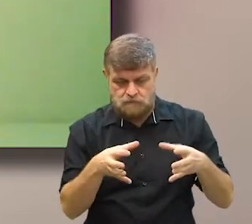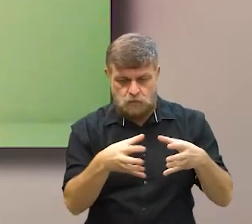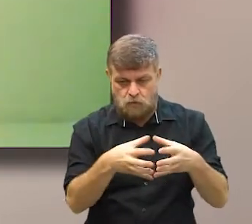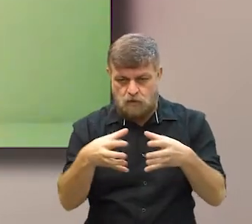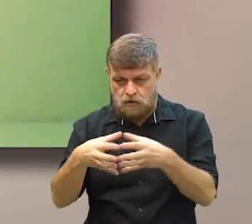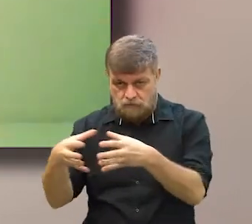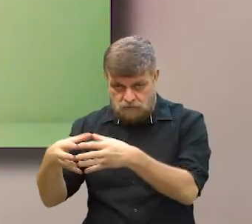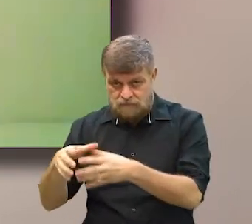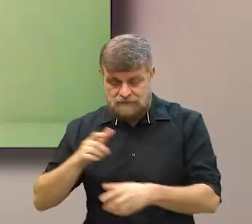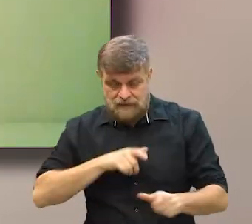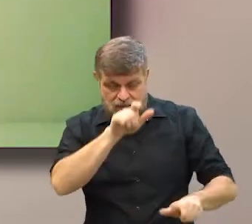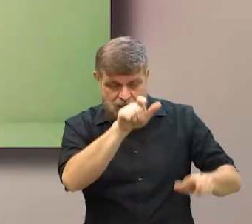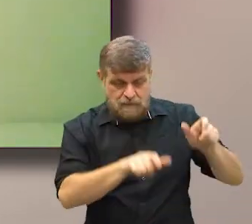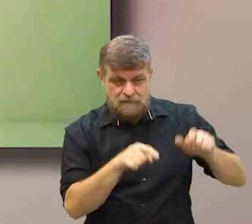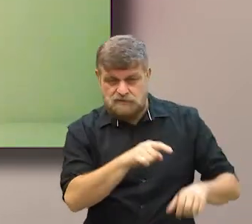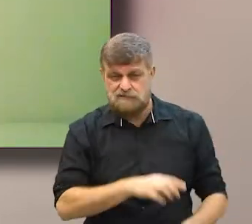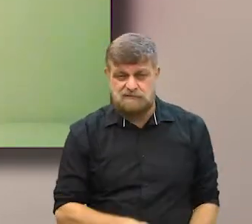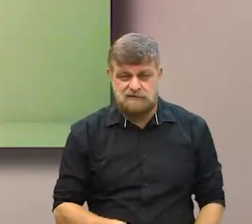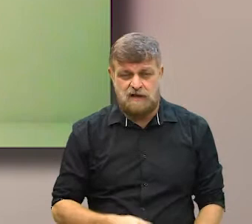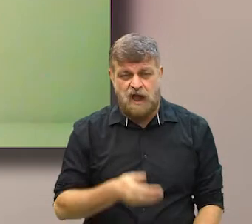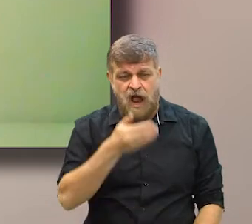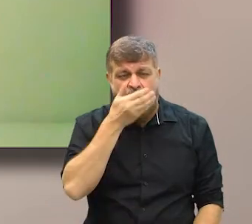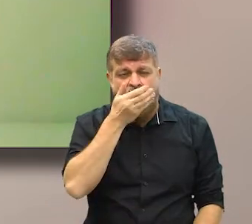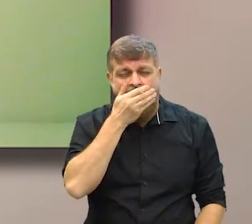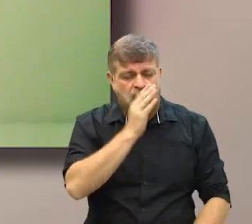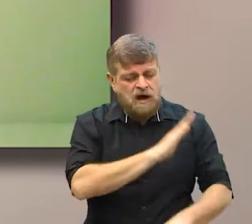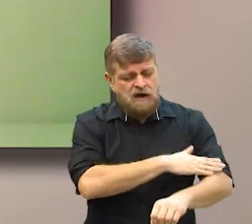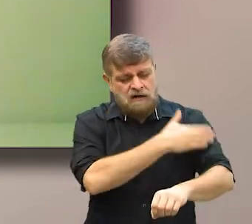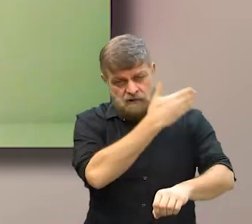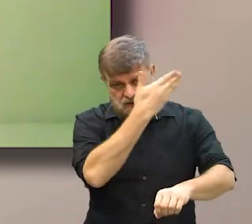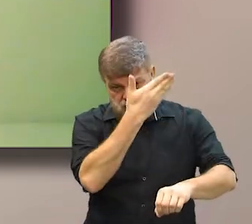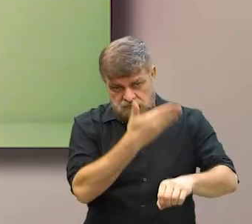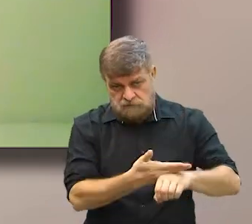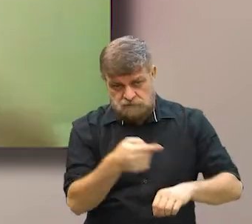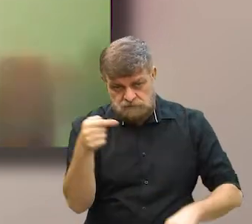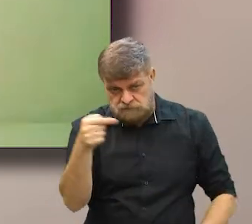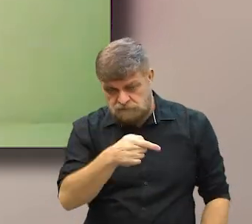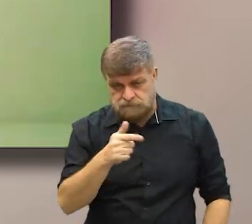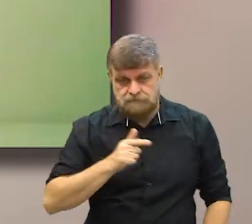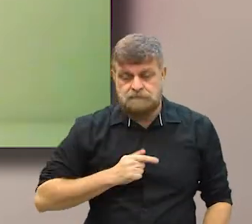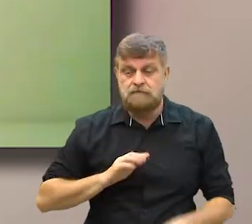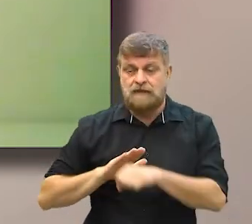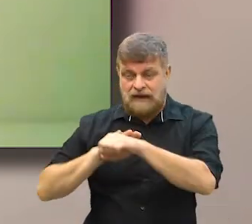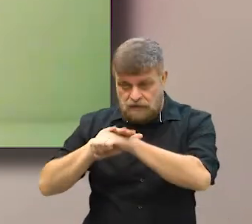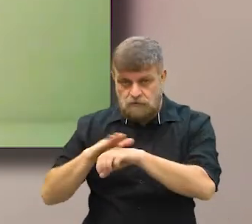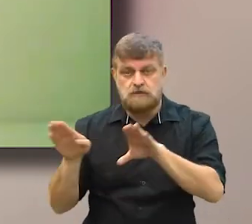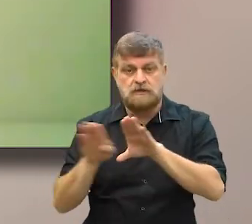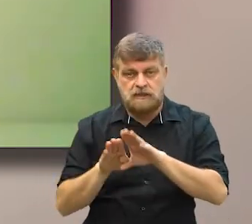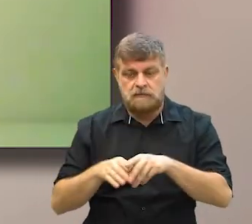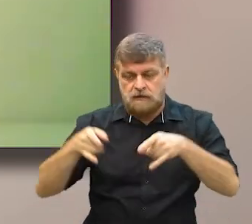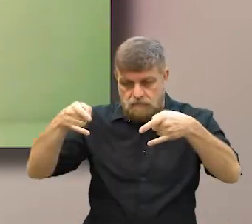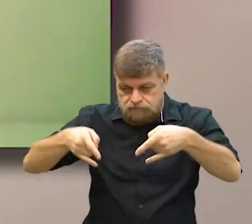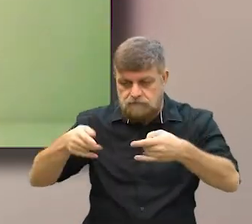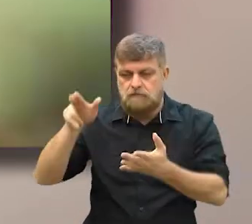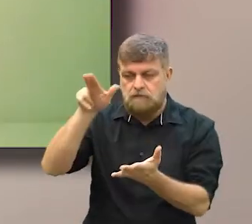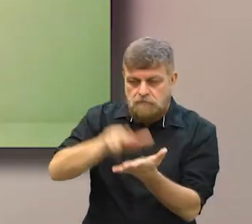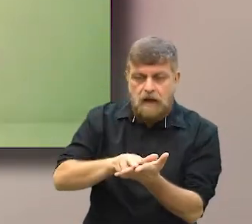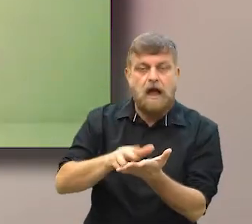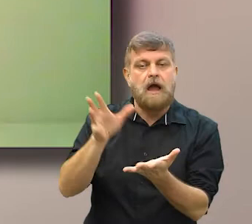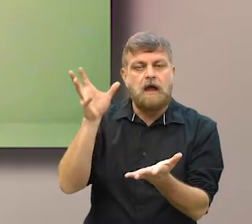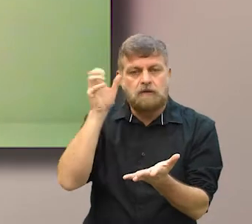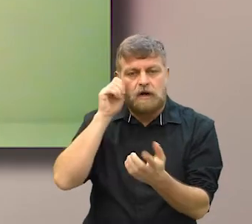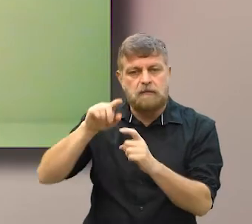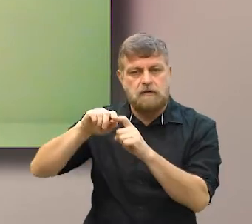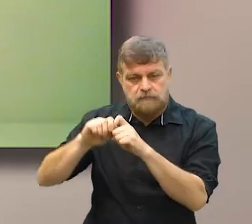3 categorias. Existem, de fato, pessoas que dormem demais durante o dia, além de dormirem muito durante a noite. Esse